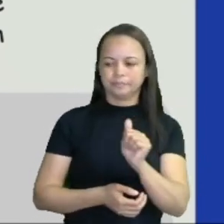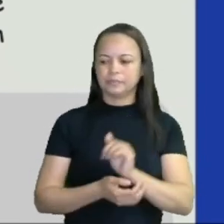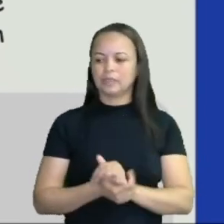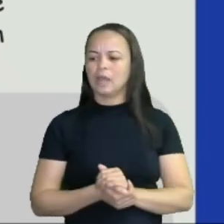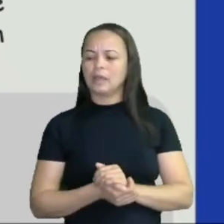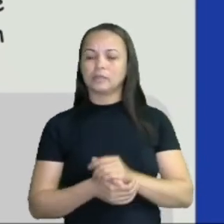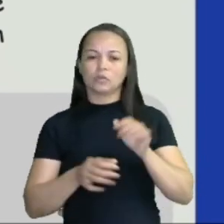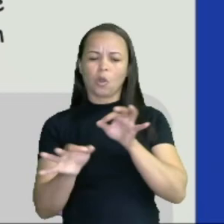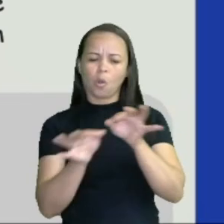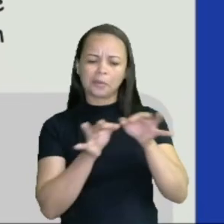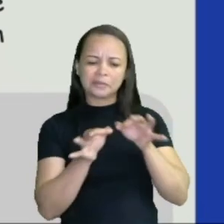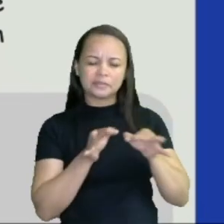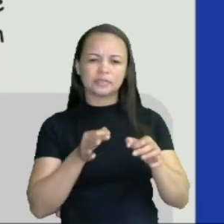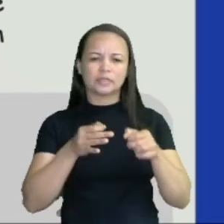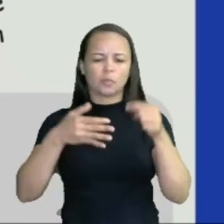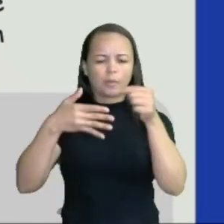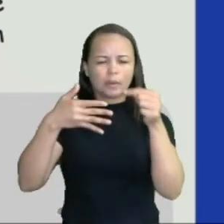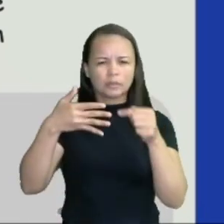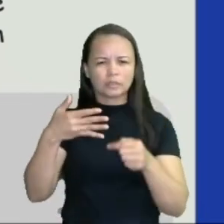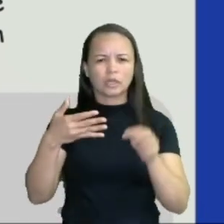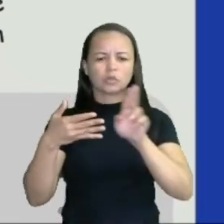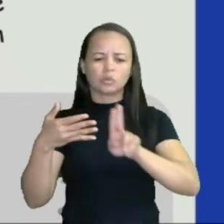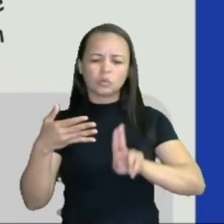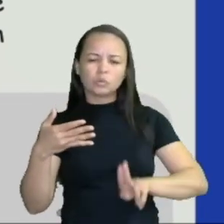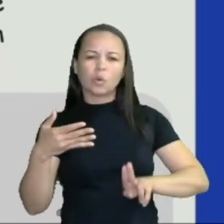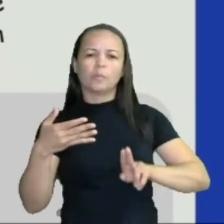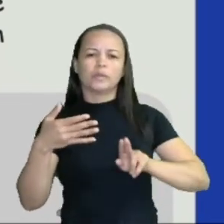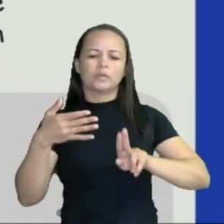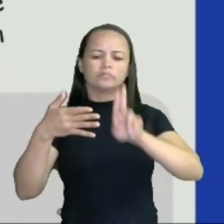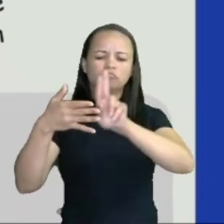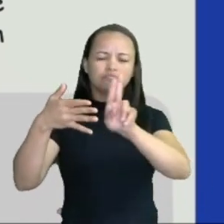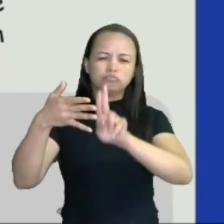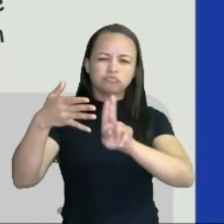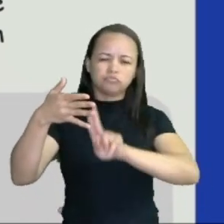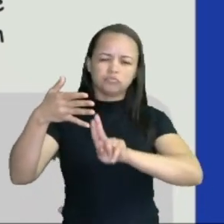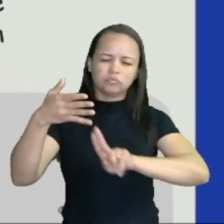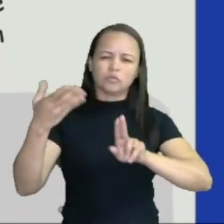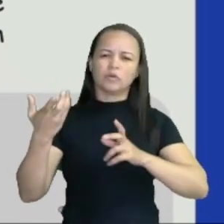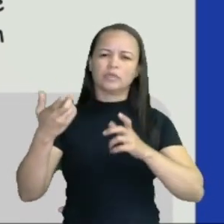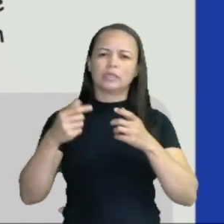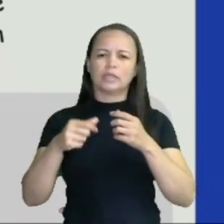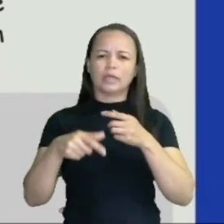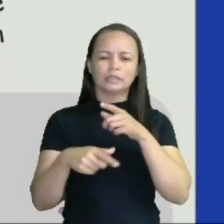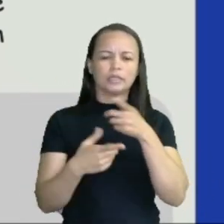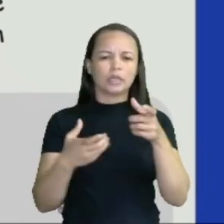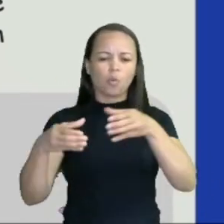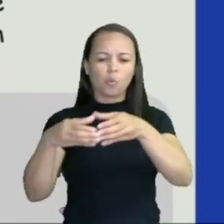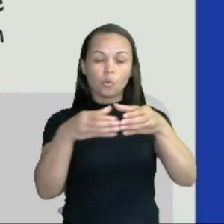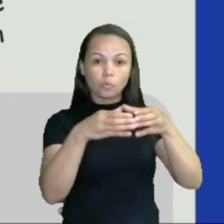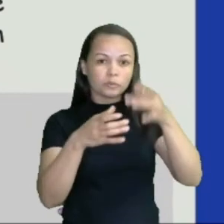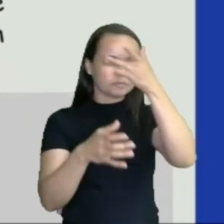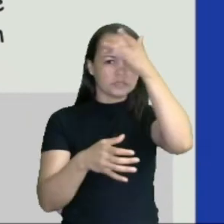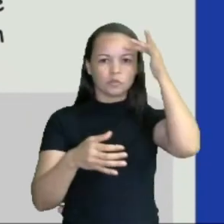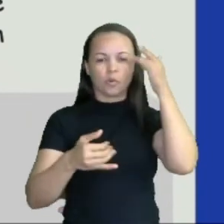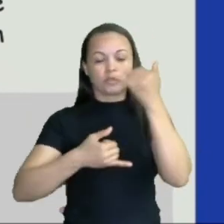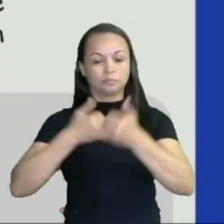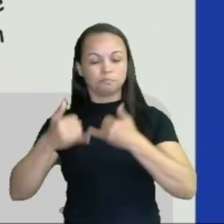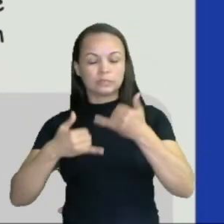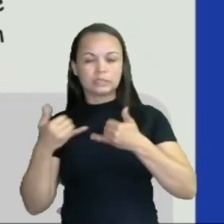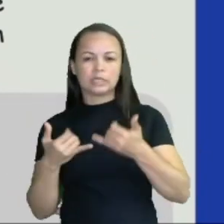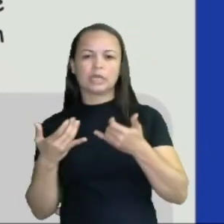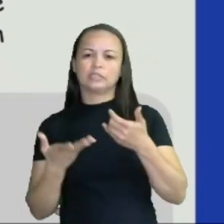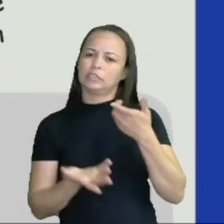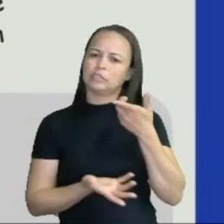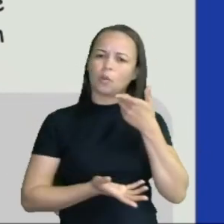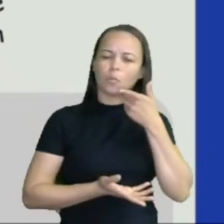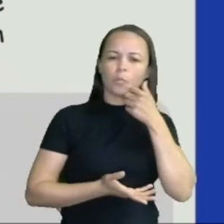todas ou o número mínimo de categorias fala stop e todos os outros jogadores param o jogo. Vence quem somar mais pontos. Então, é